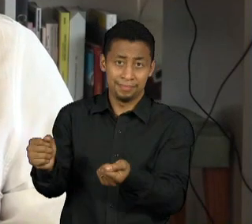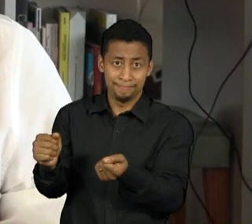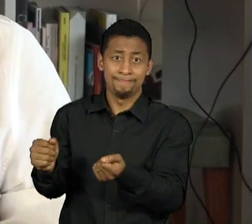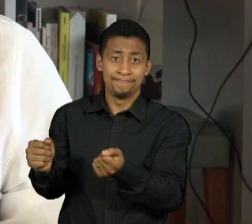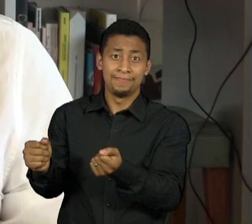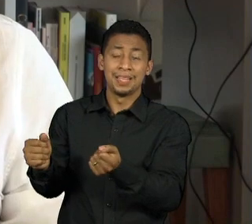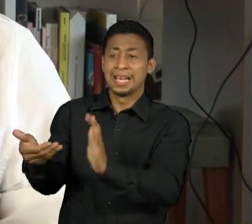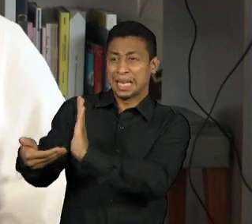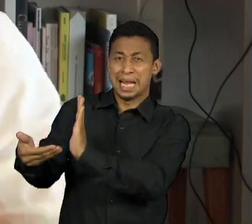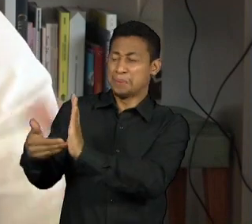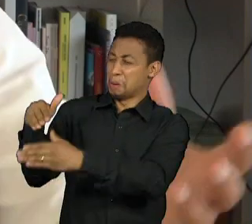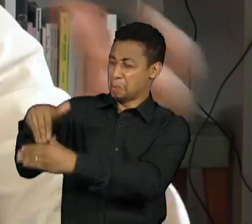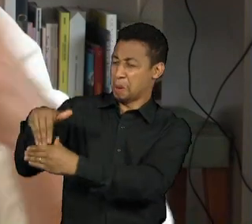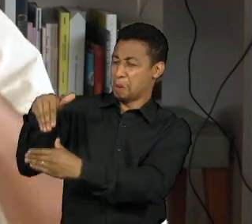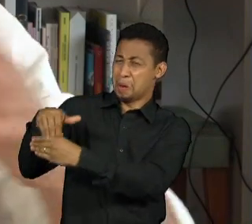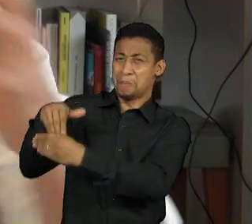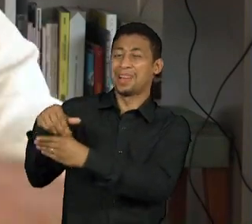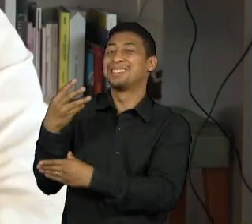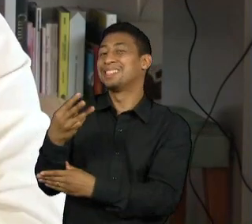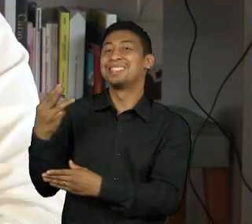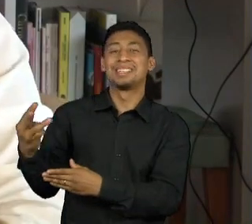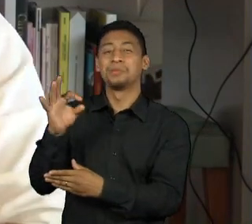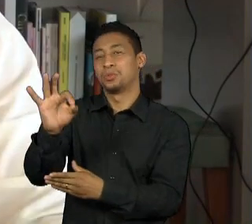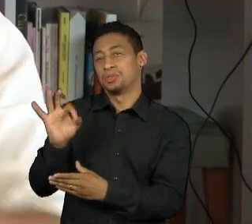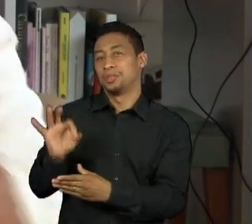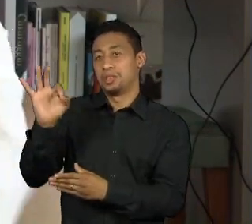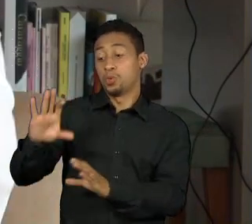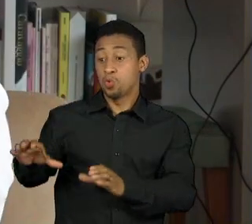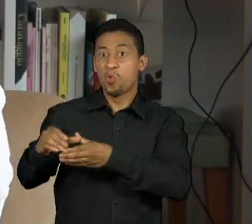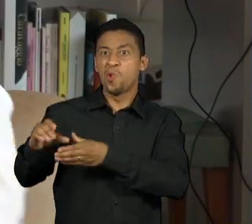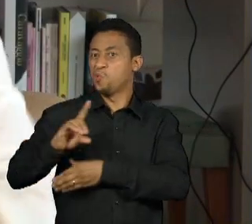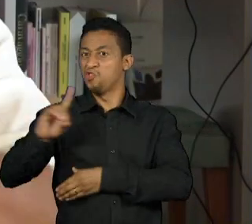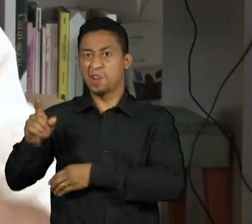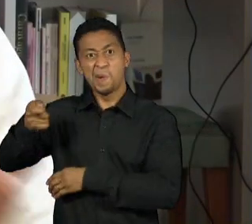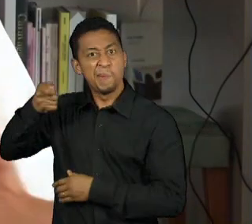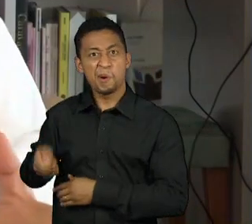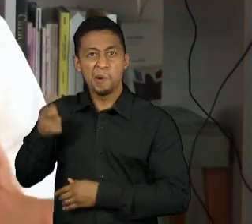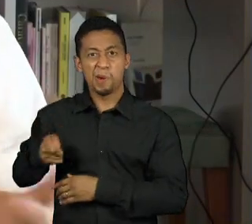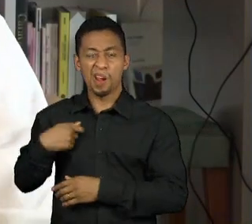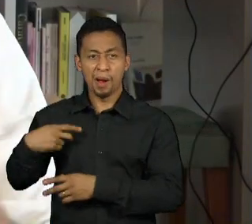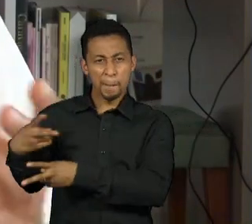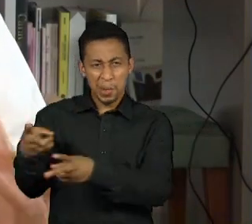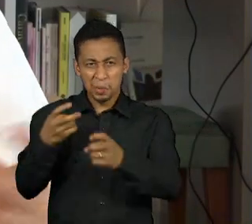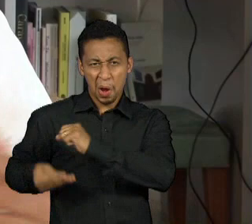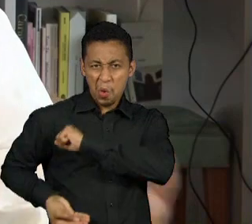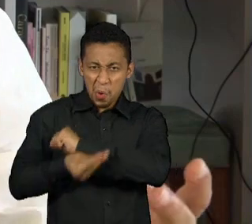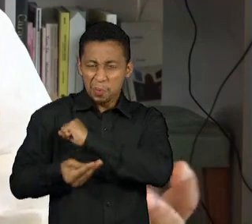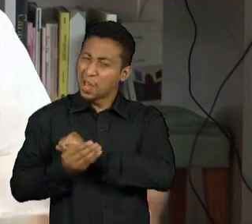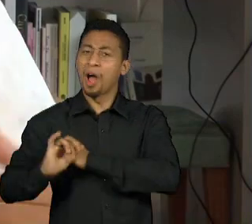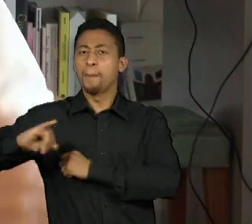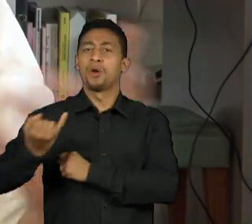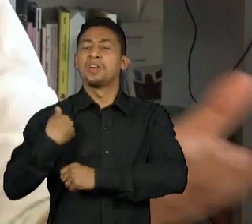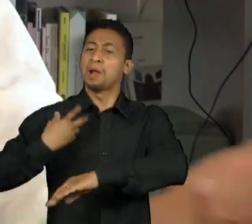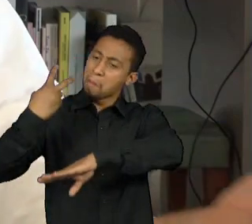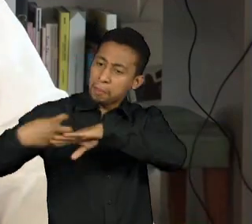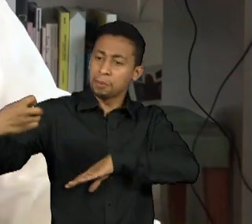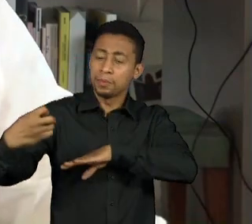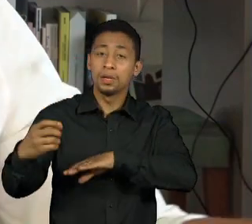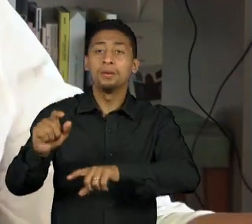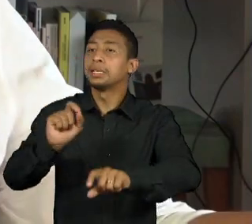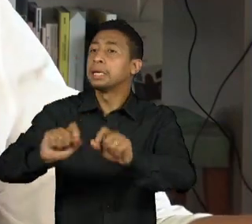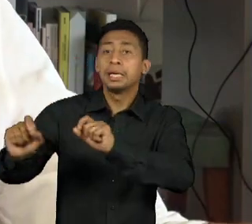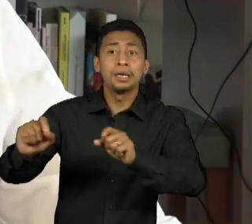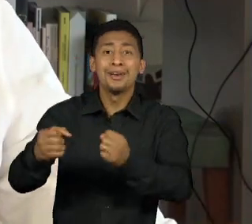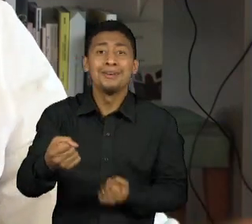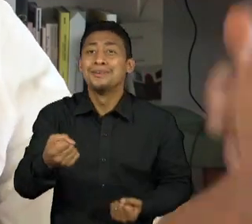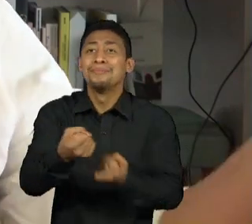um massacre, uma narrativa. A extrema-direita pegou a narrativa da corrupção, que eu também discordo, não acho quem é a favor da corrupção?